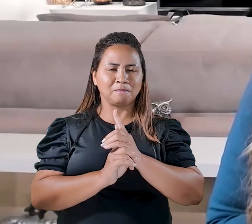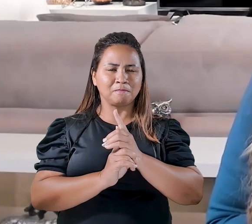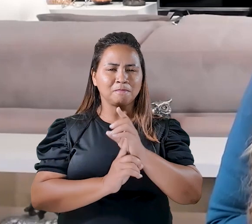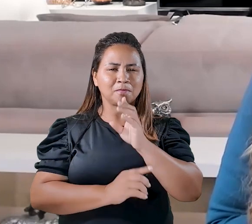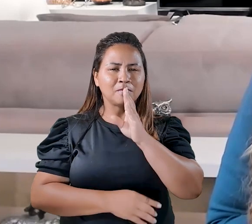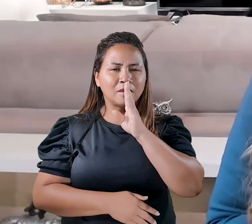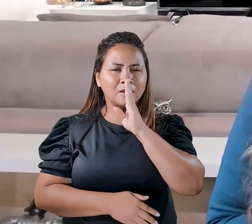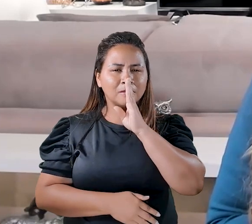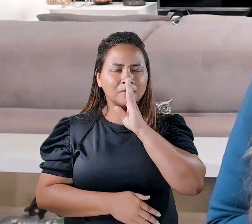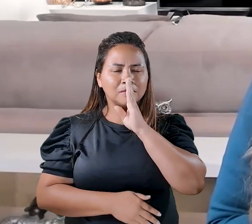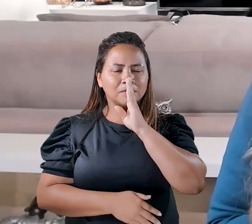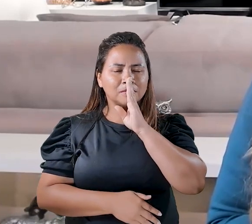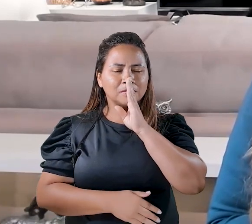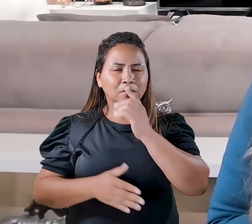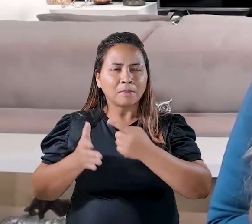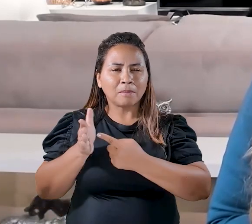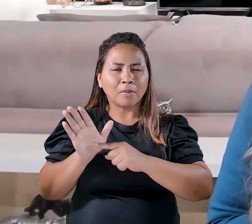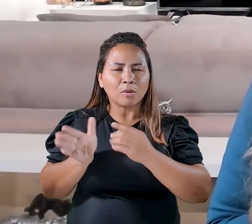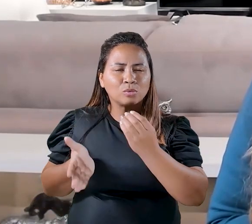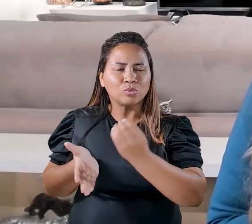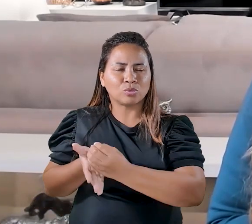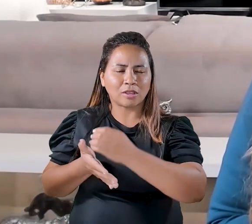Silencie em ponto zero.